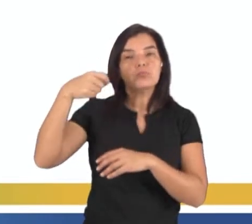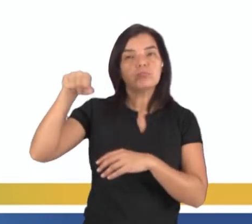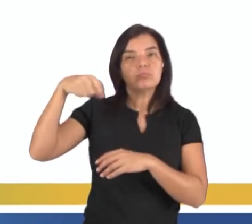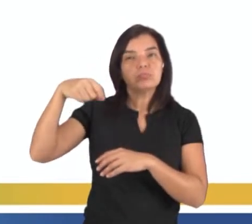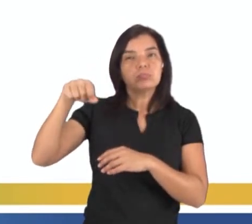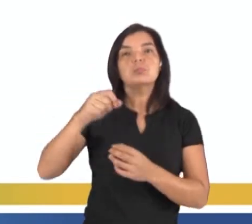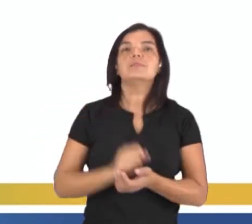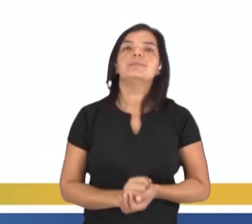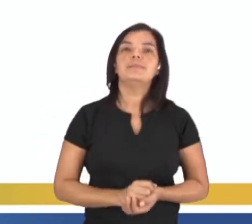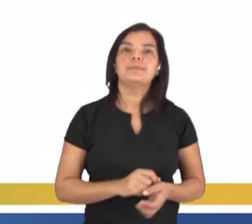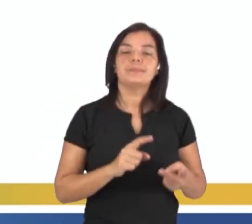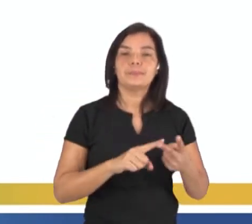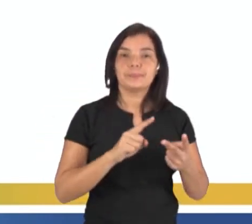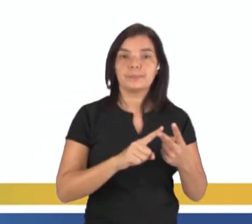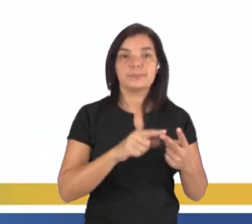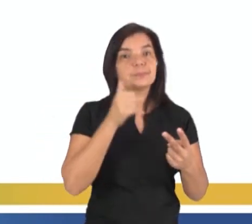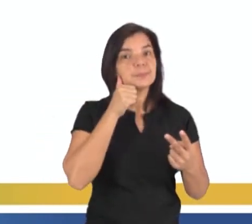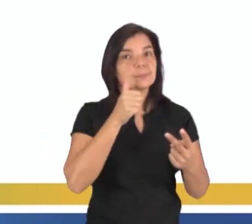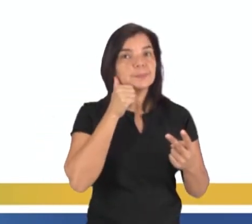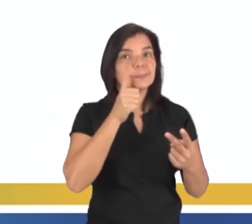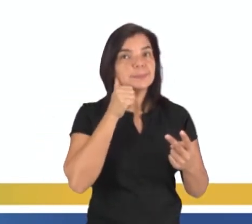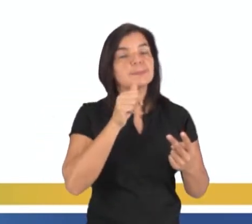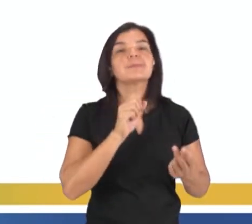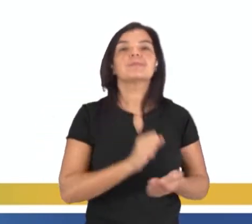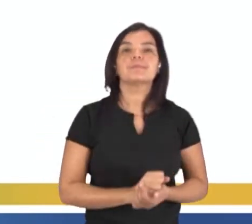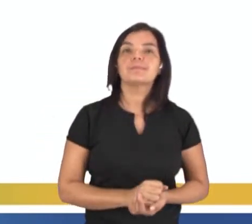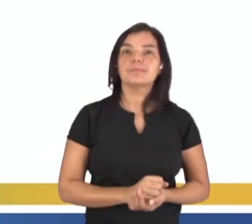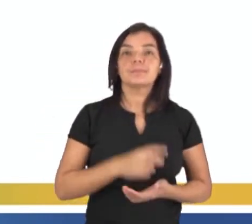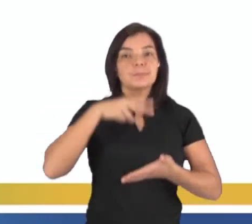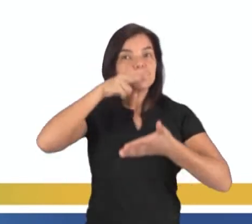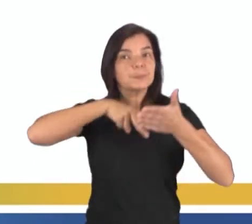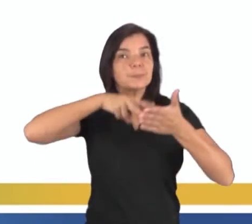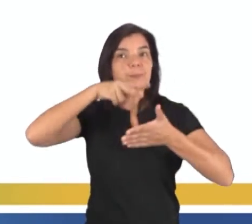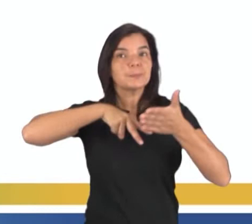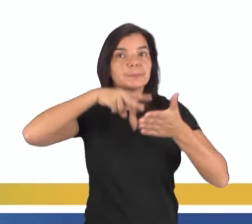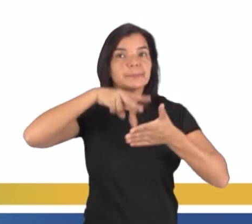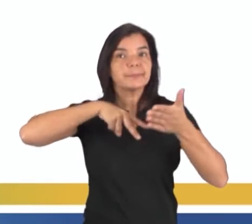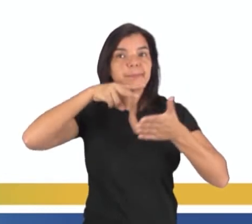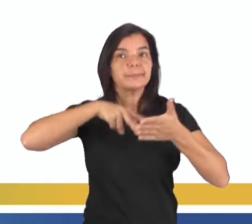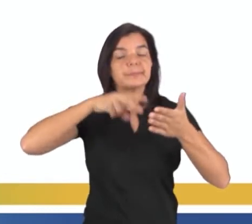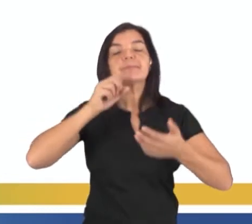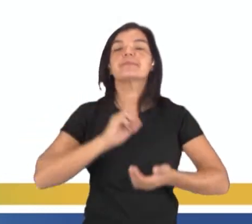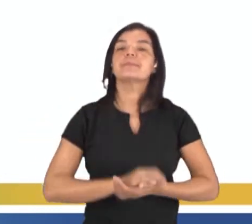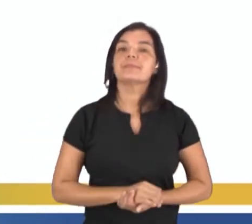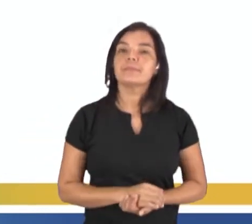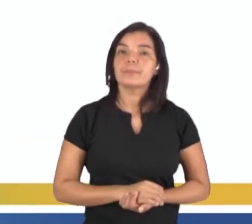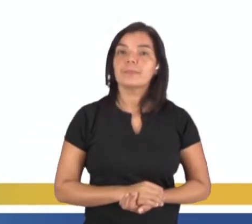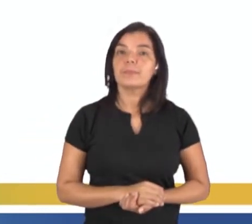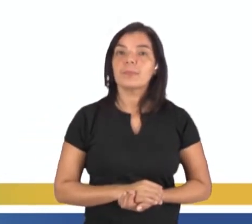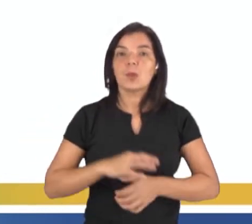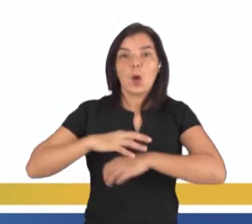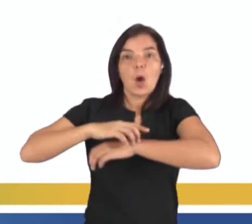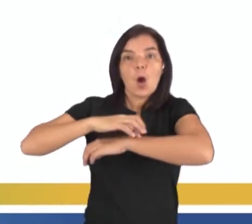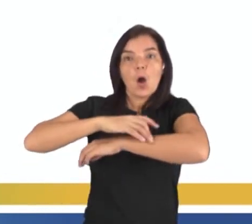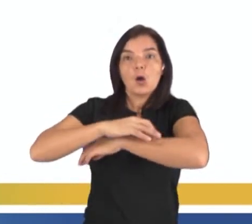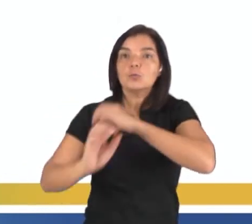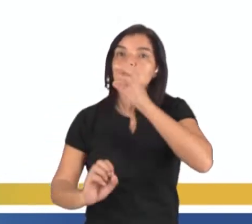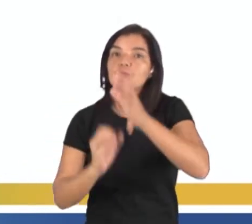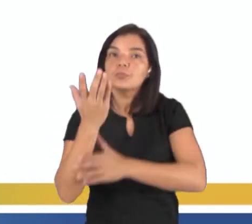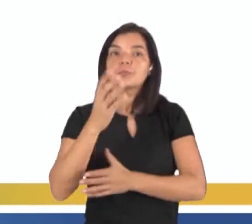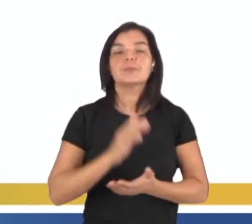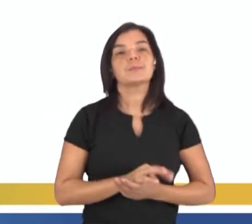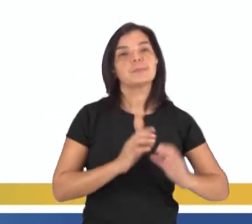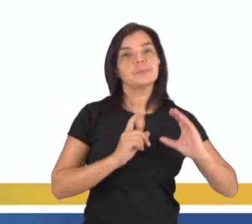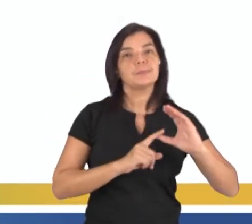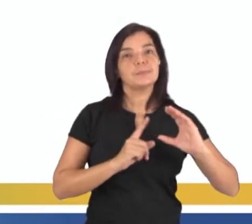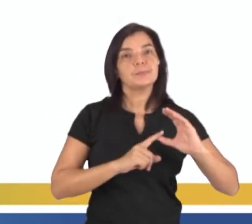Letra B, she, o verbo é read, que é ler, when the spider appeared, quando a aranha apareceu. E na